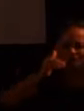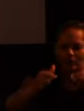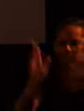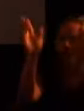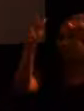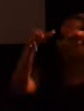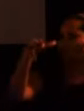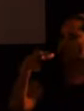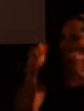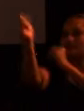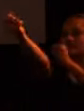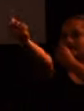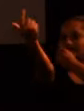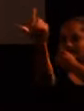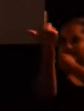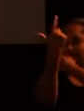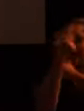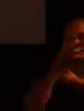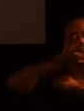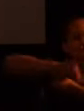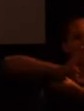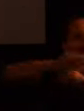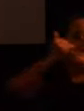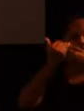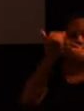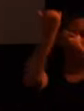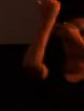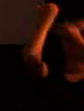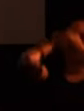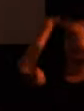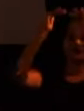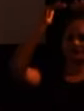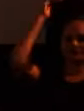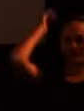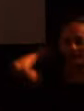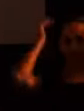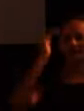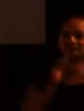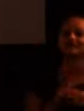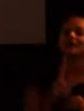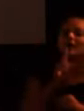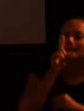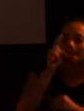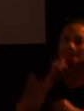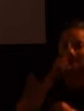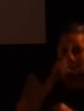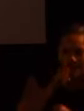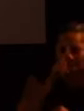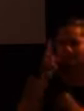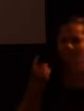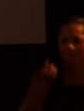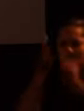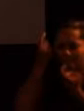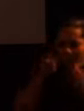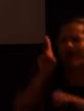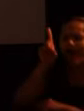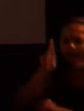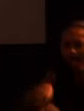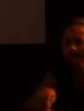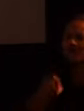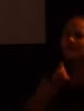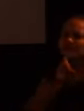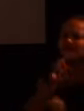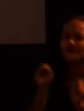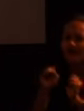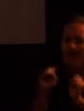E no inverno é que é o período crítico, preocupante realmente, em que precisa se fazer o estudo solar antes